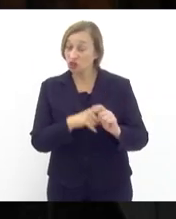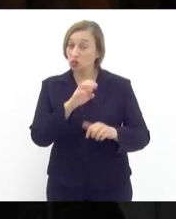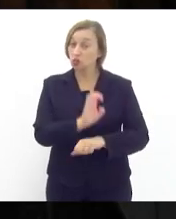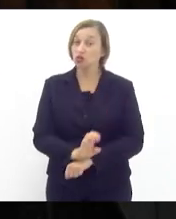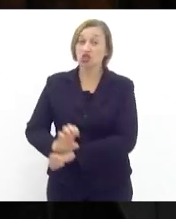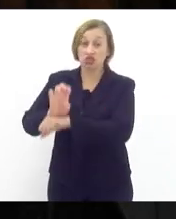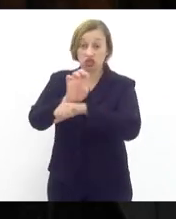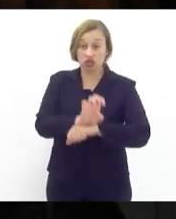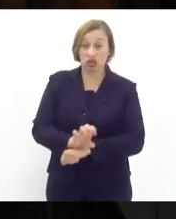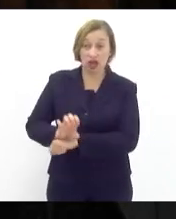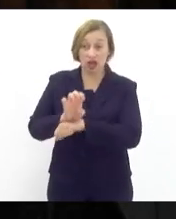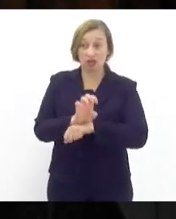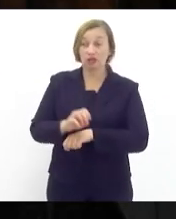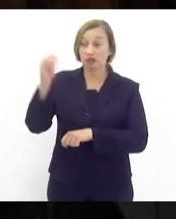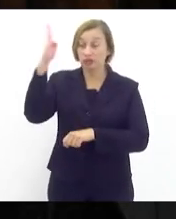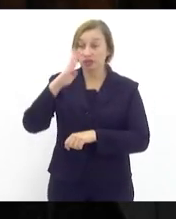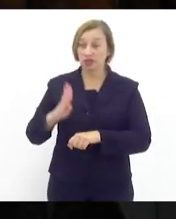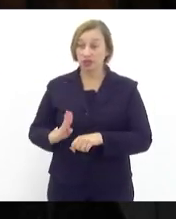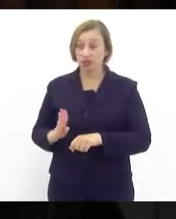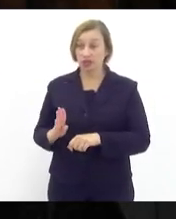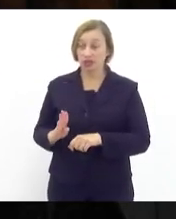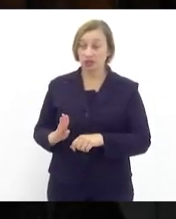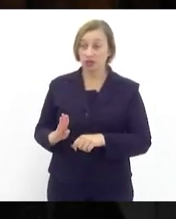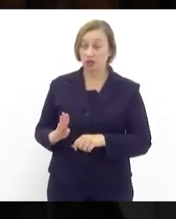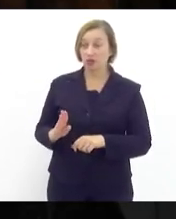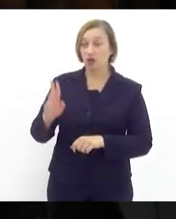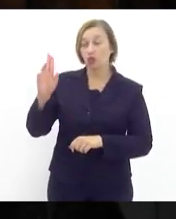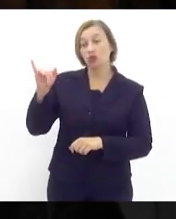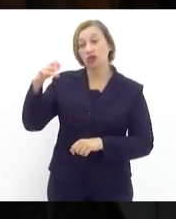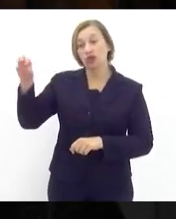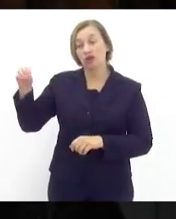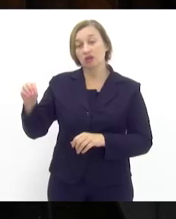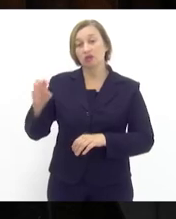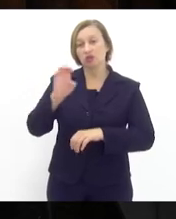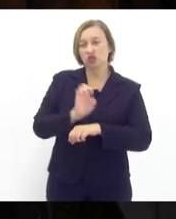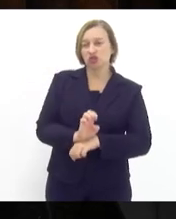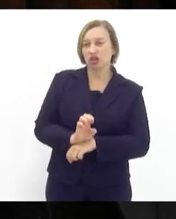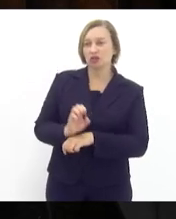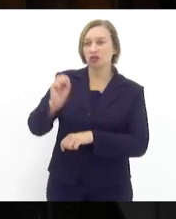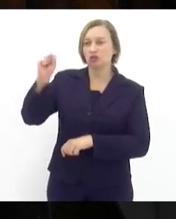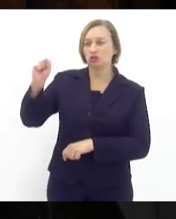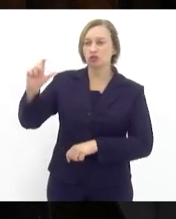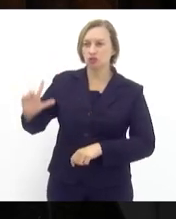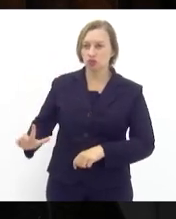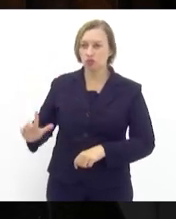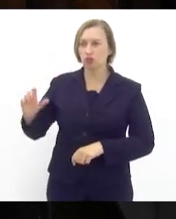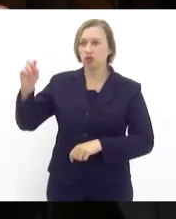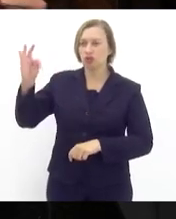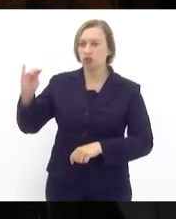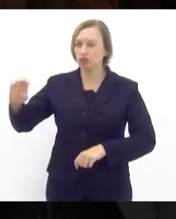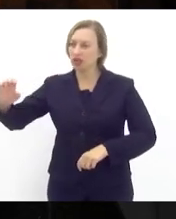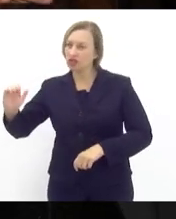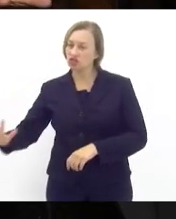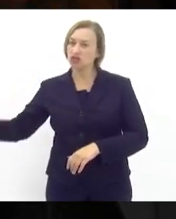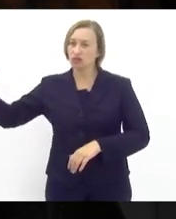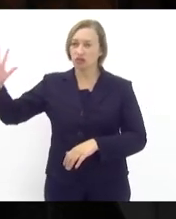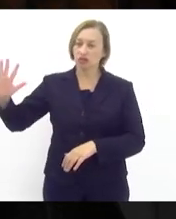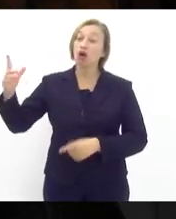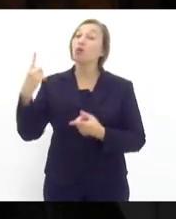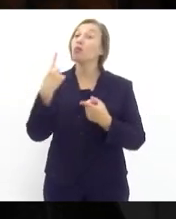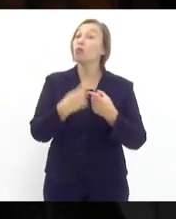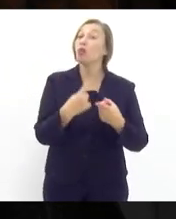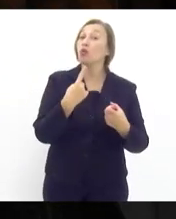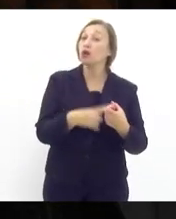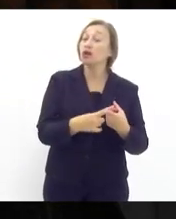estados brasileiros com a União São dos estados do sul sudeste E por quê Porque